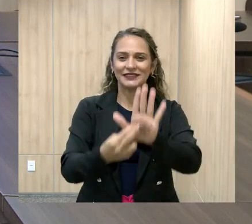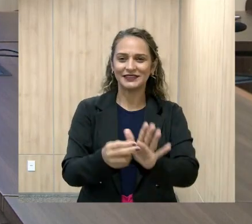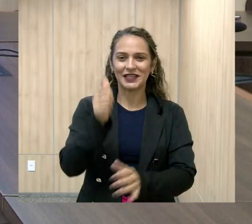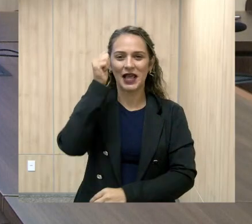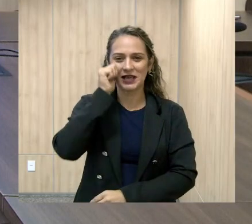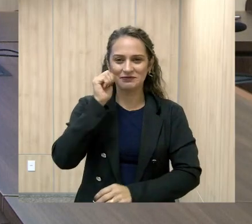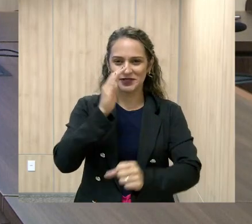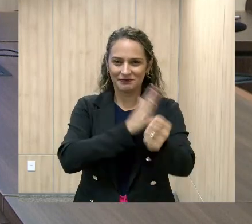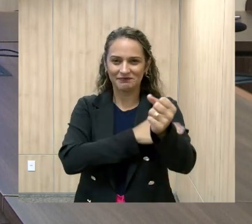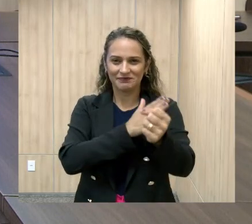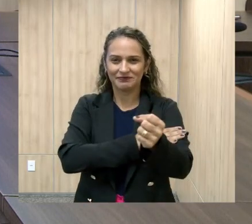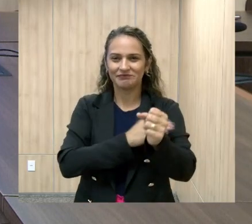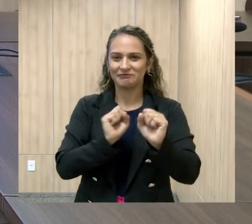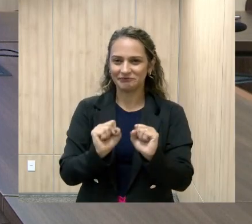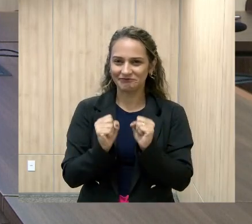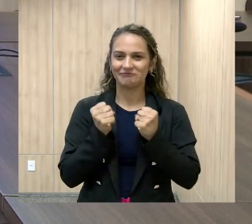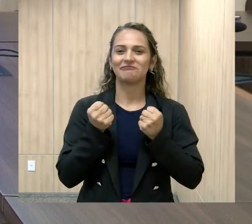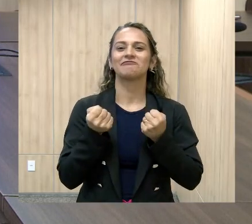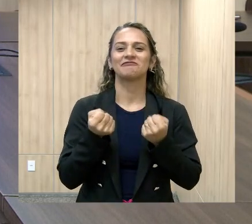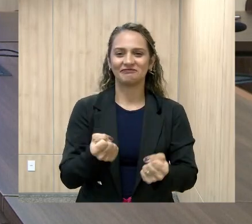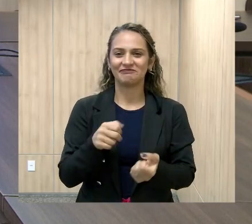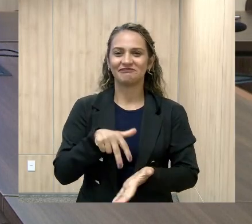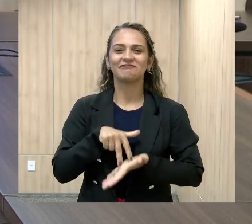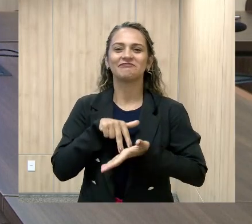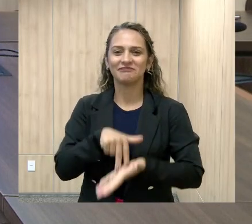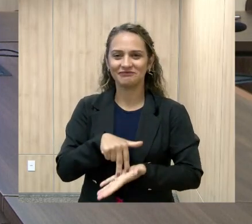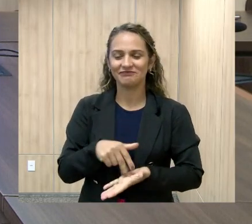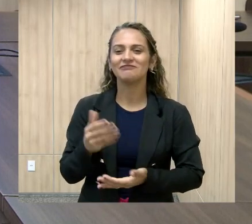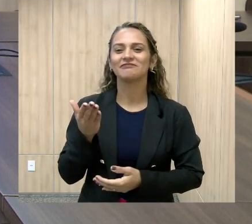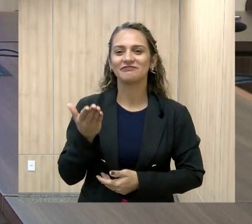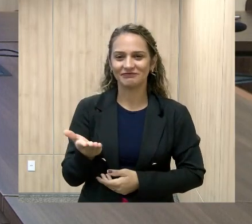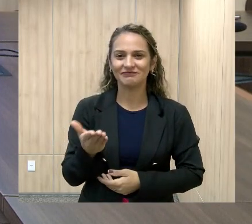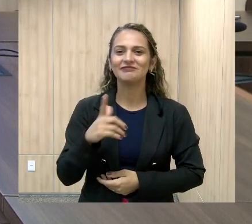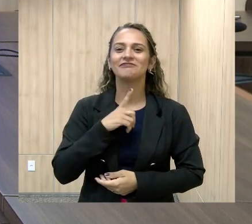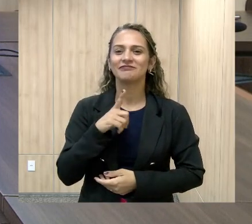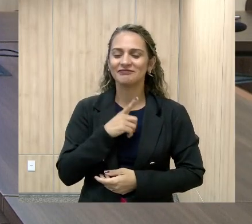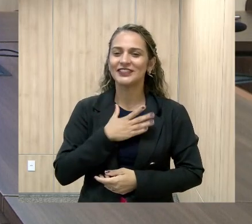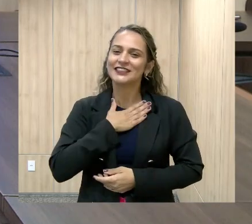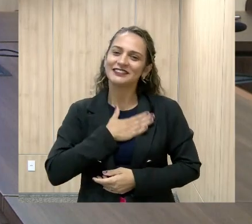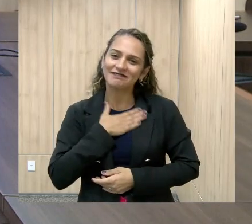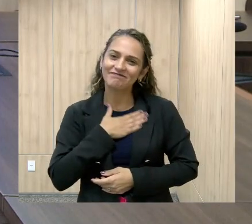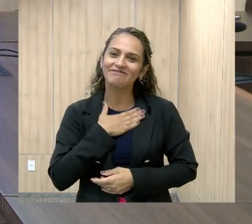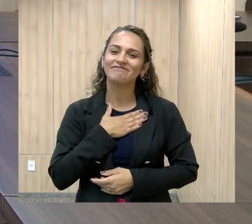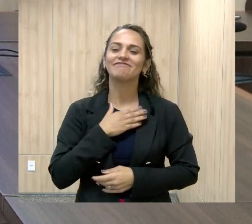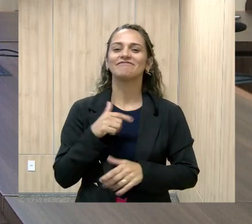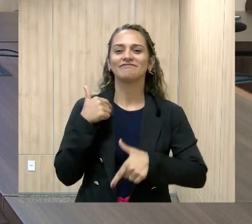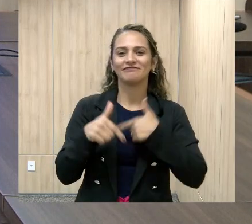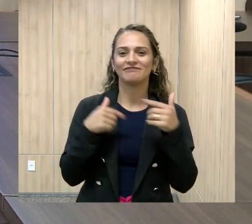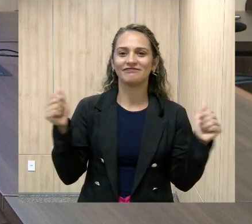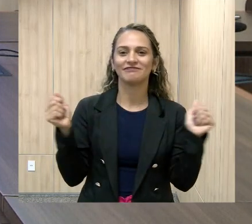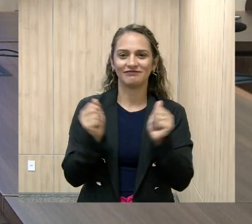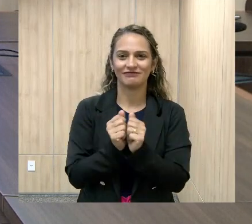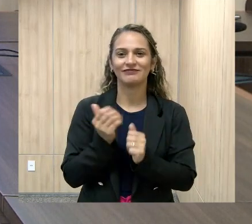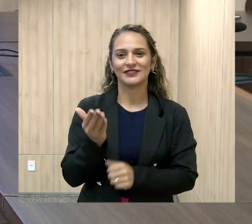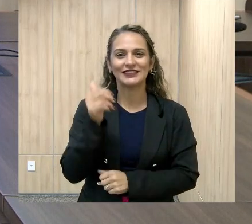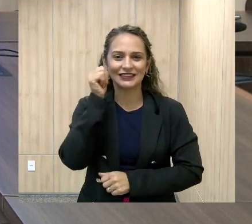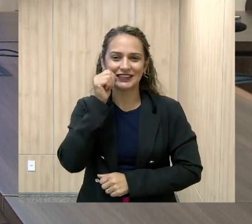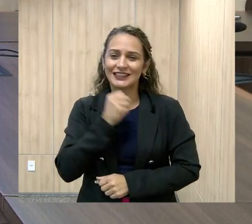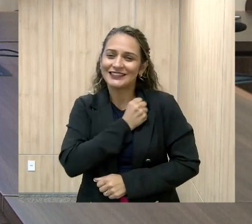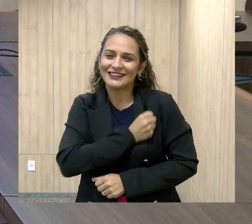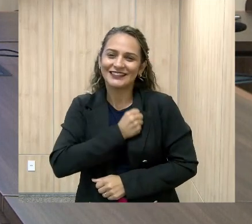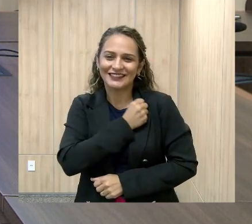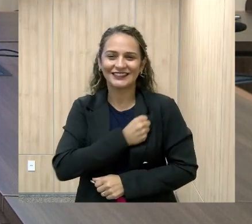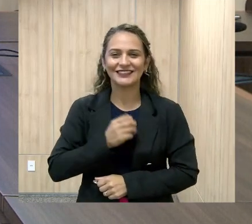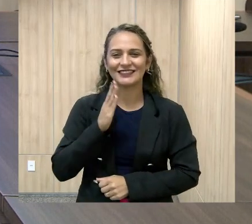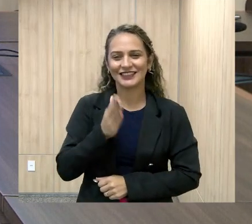representada é uma mulher guerrida é uma mulher de posição realmente assim tem uma grata satisfação está trabalhando com